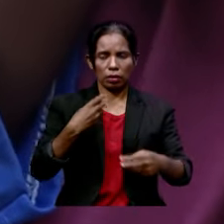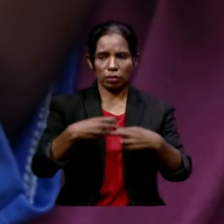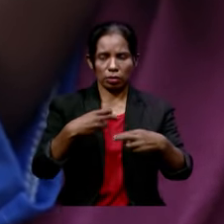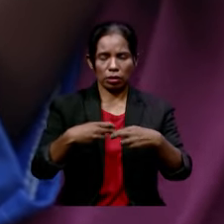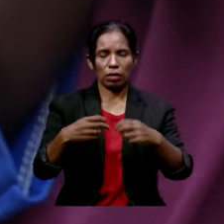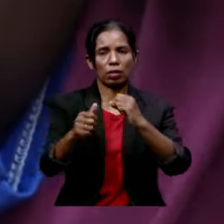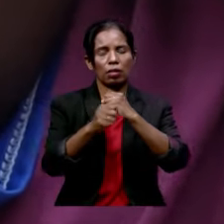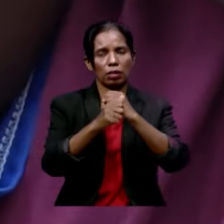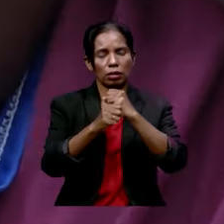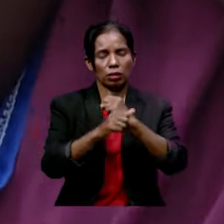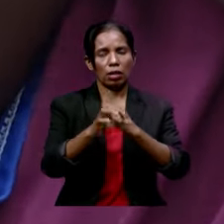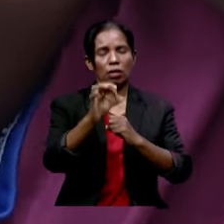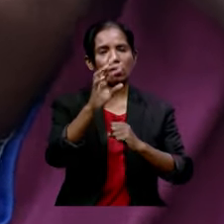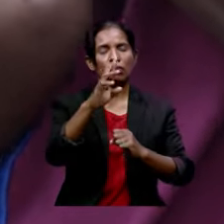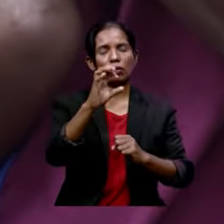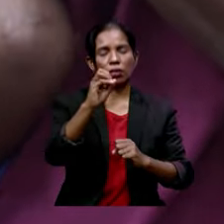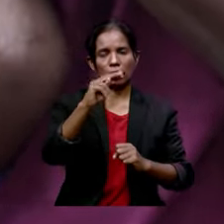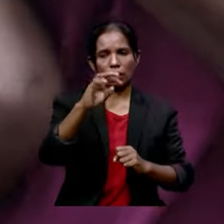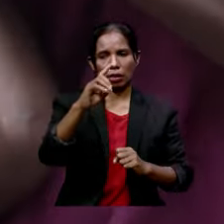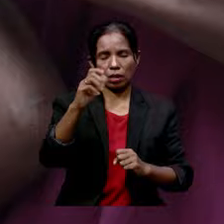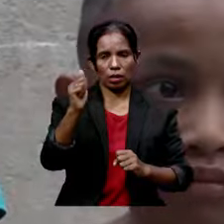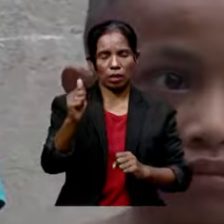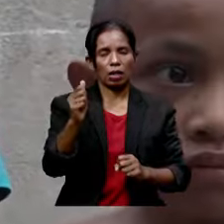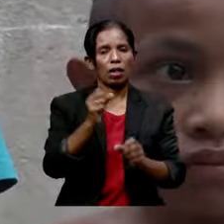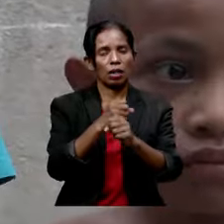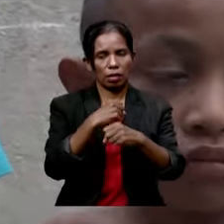coação nebe Florinda halone.